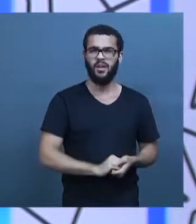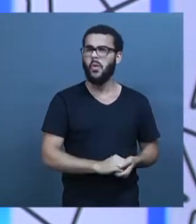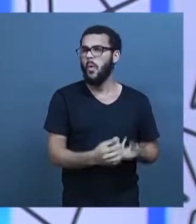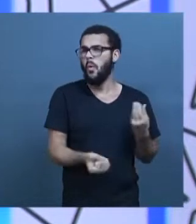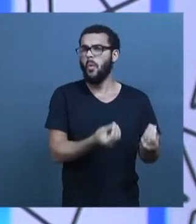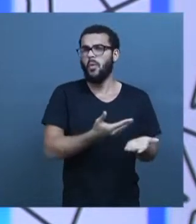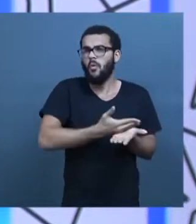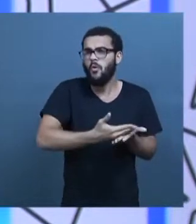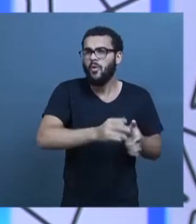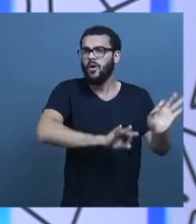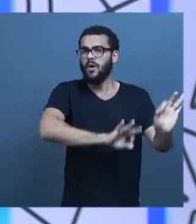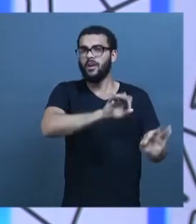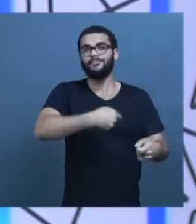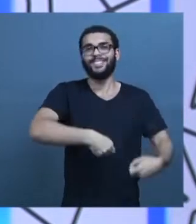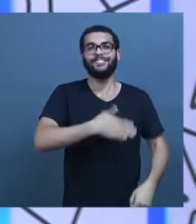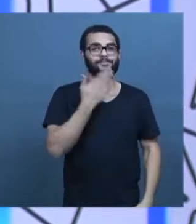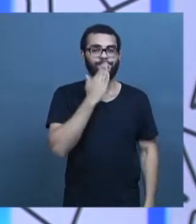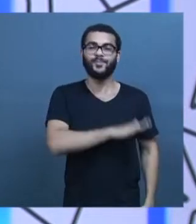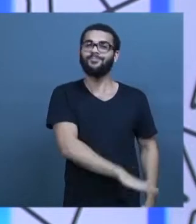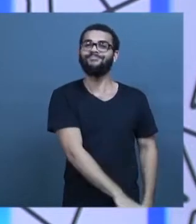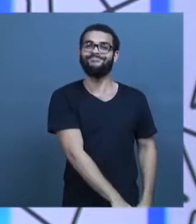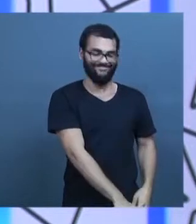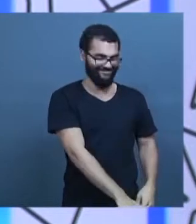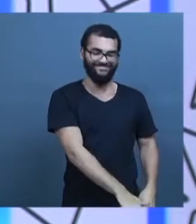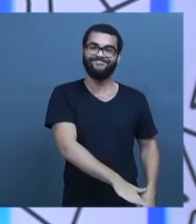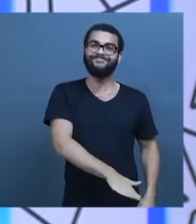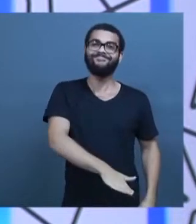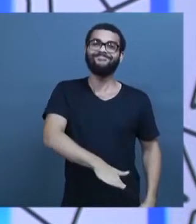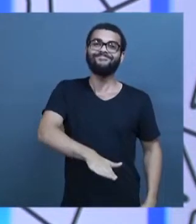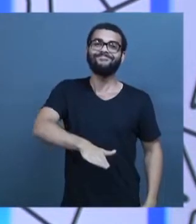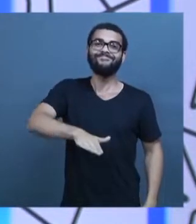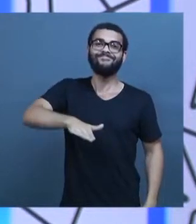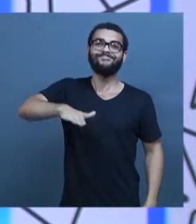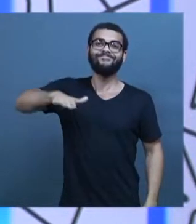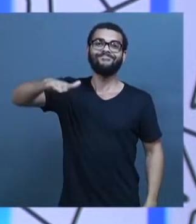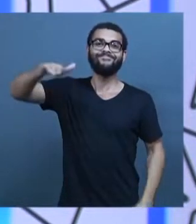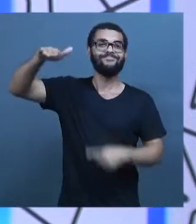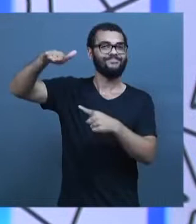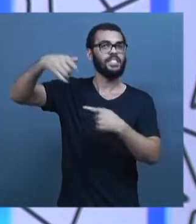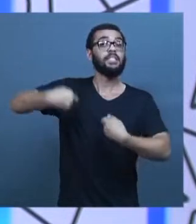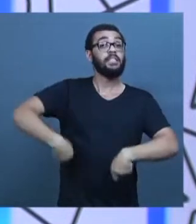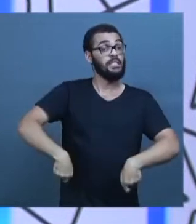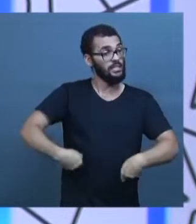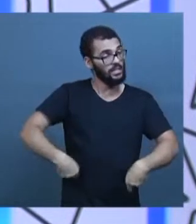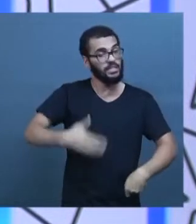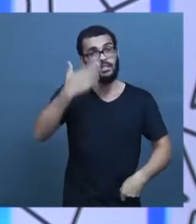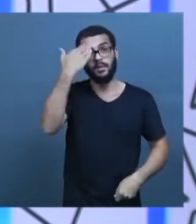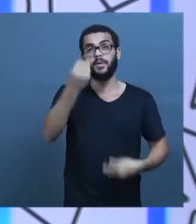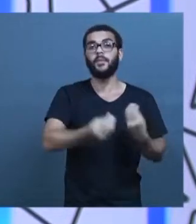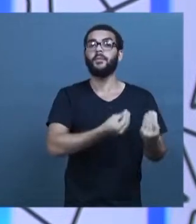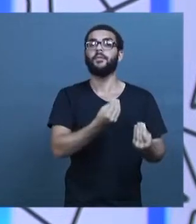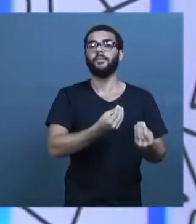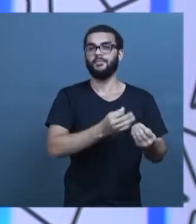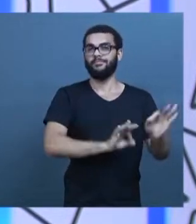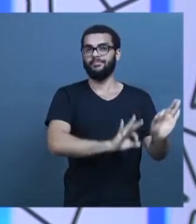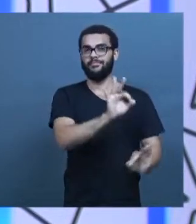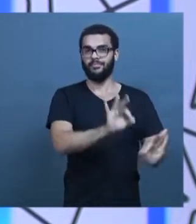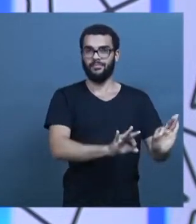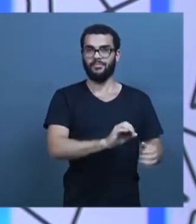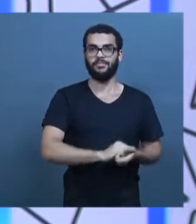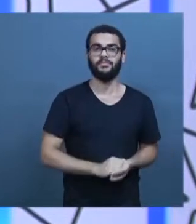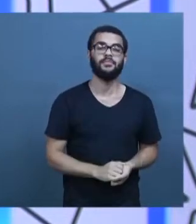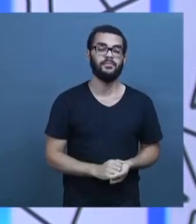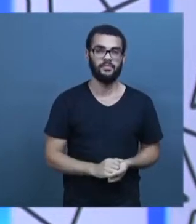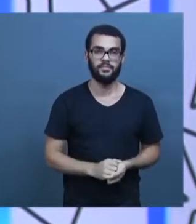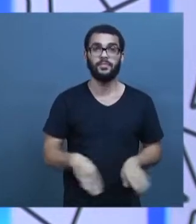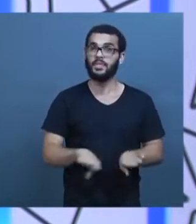começar desde a infância, desde o início das atividades escolares. E mais outro levantamento infeliz que